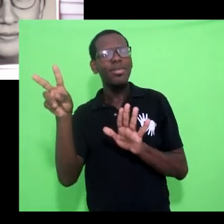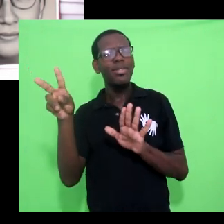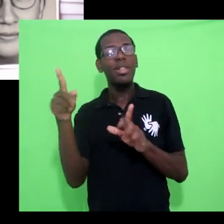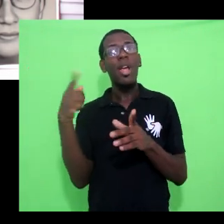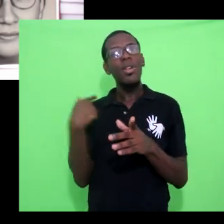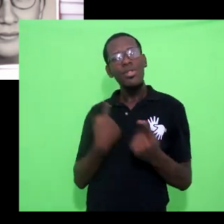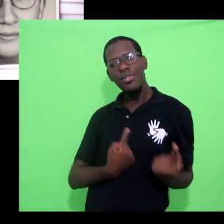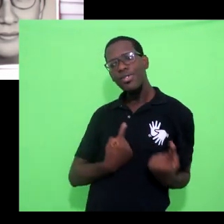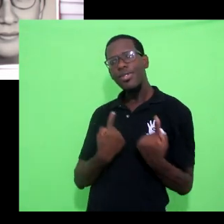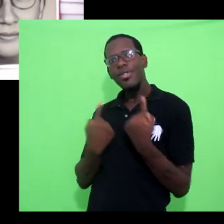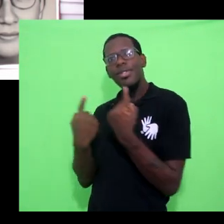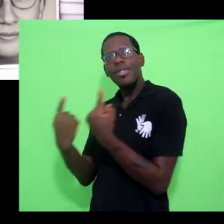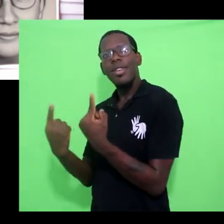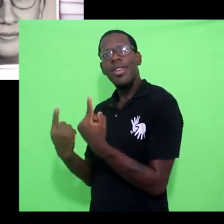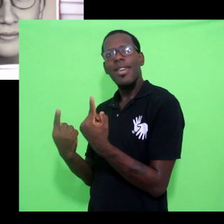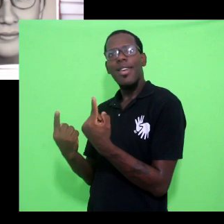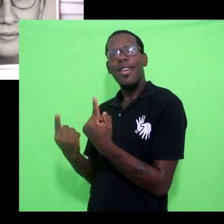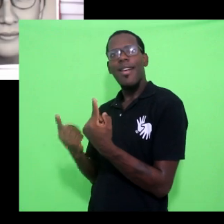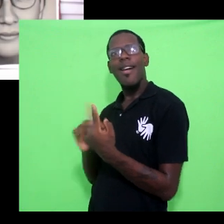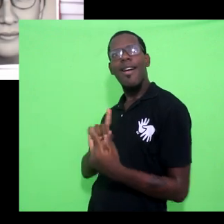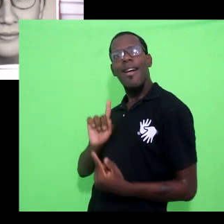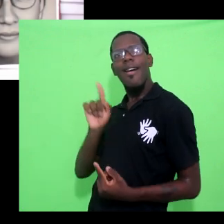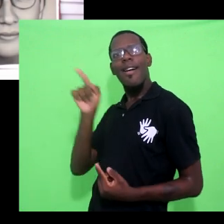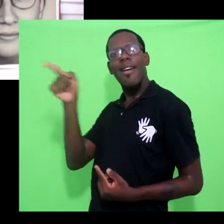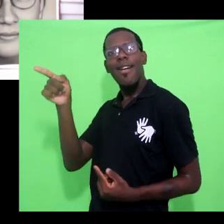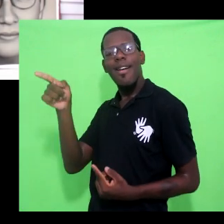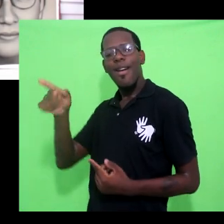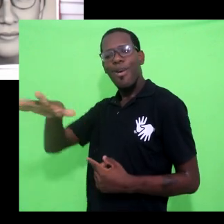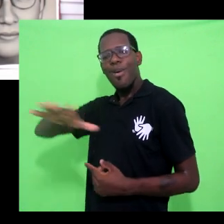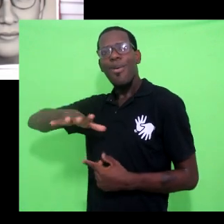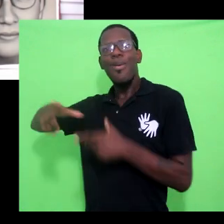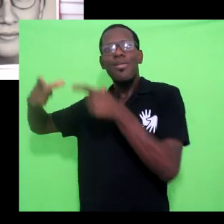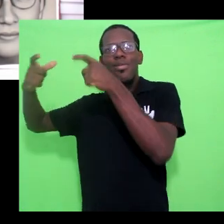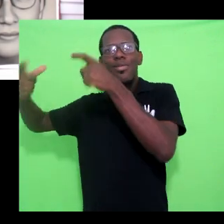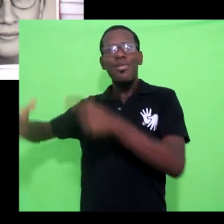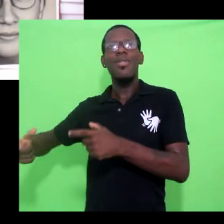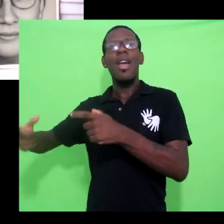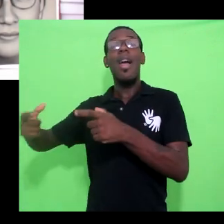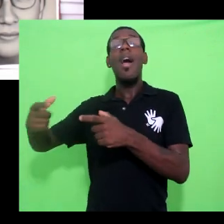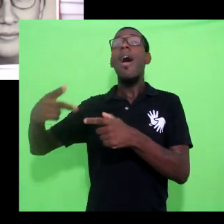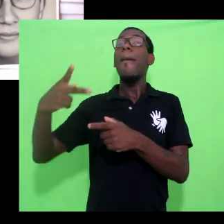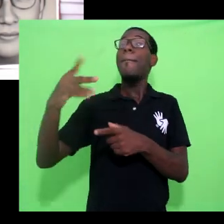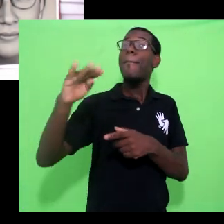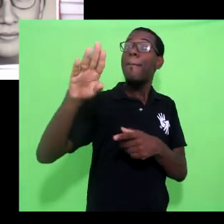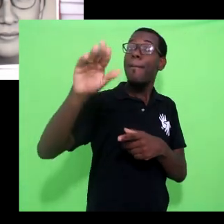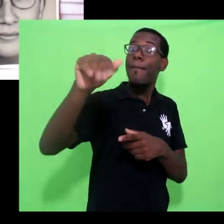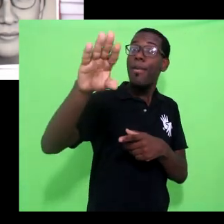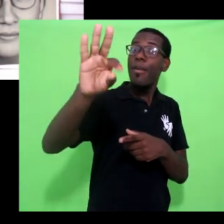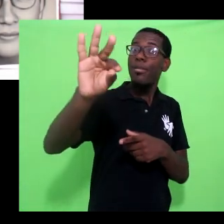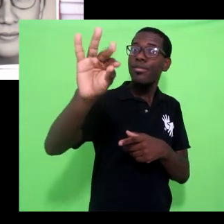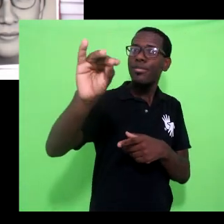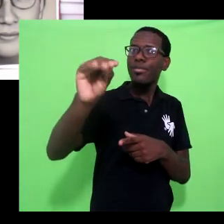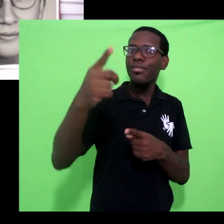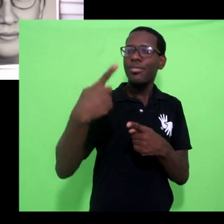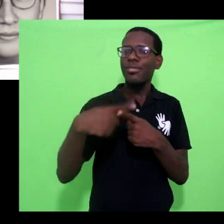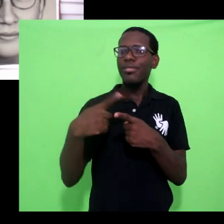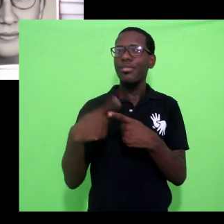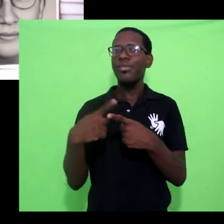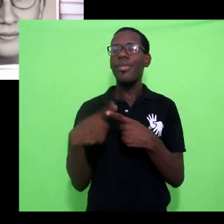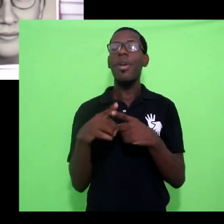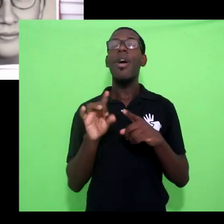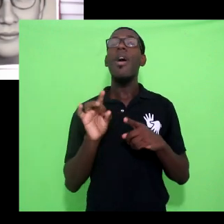para mim, de certa forma, era uma parte desconhecida da história, né? Ou seja, de ir ao local,